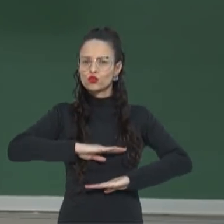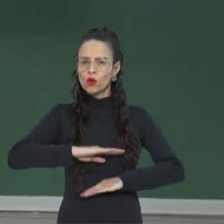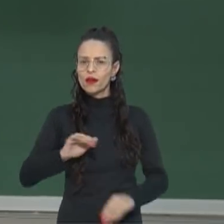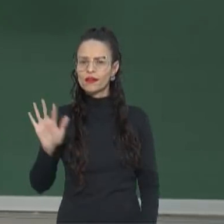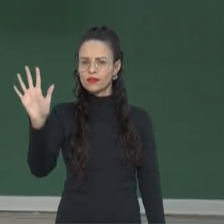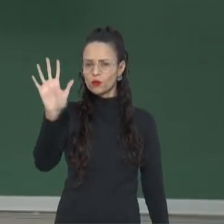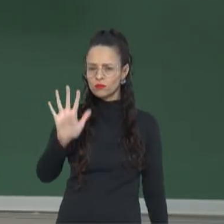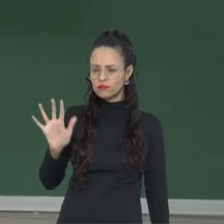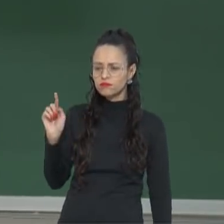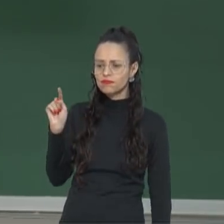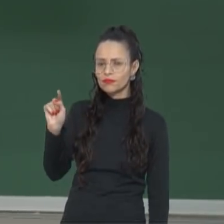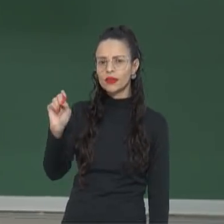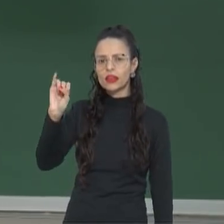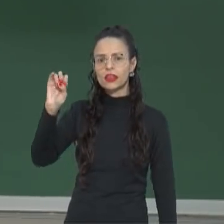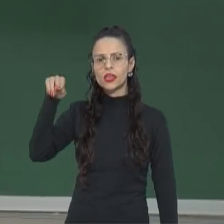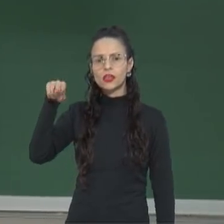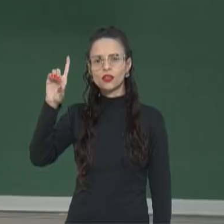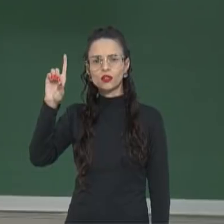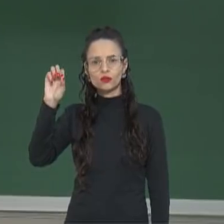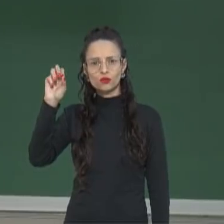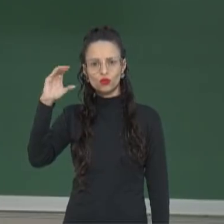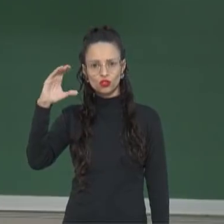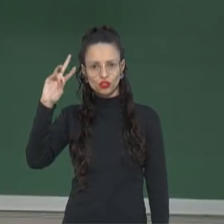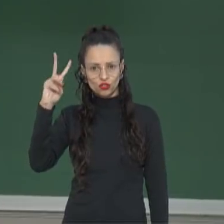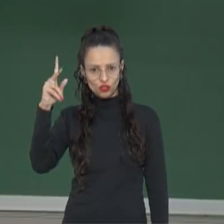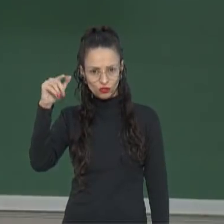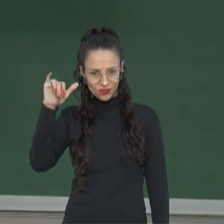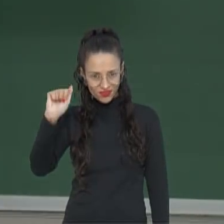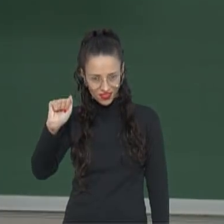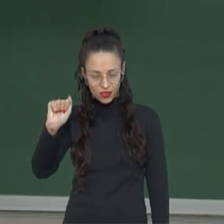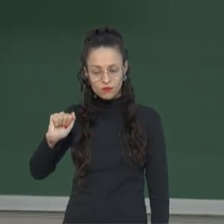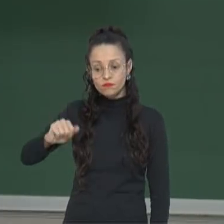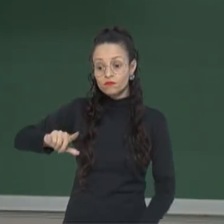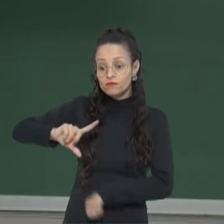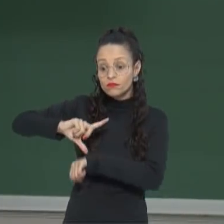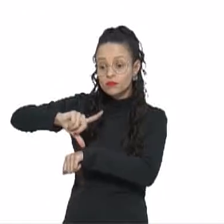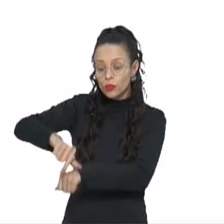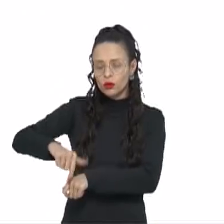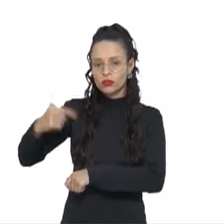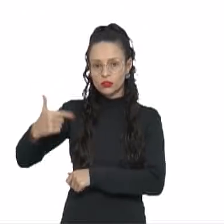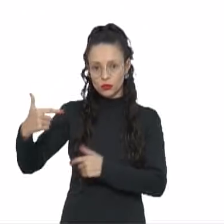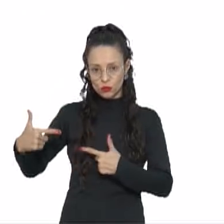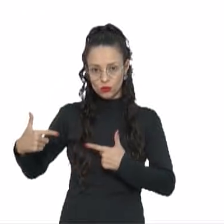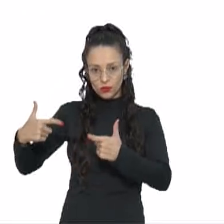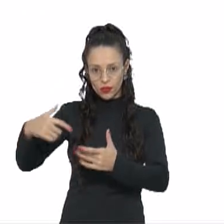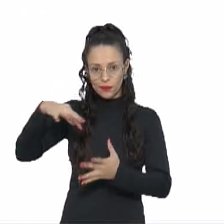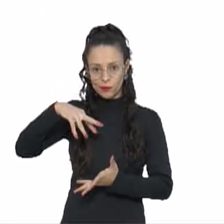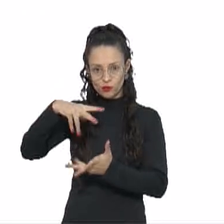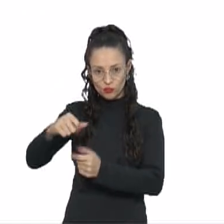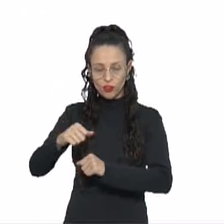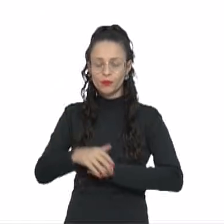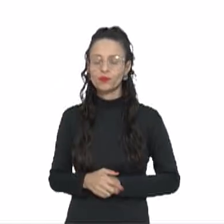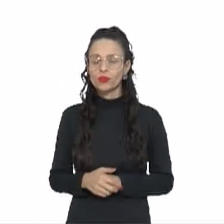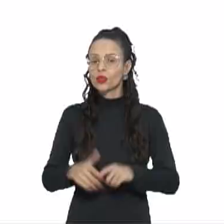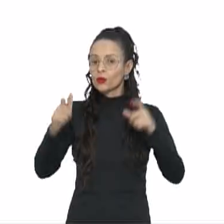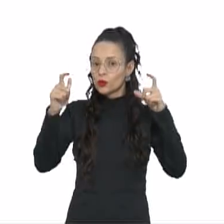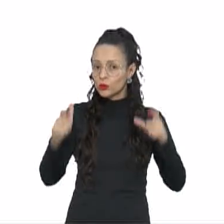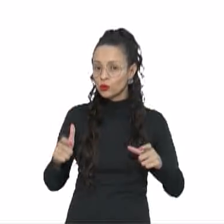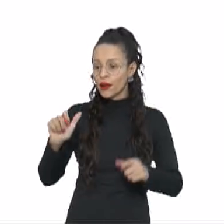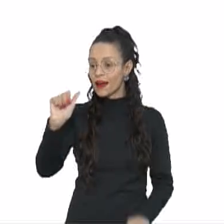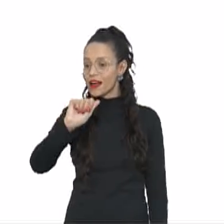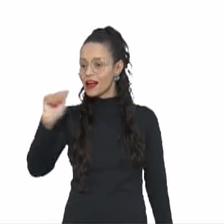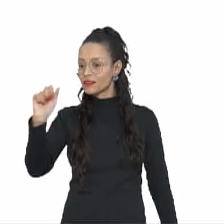Indochina pós Segunda Guerra Mundial também? A região, situada no sudeste da Ásia,